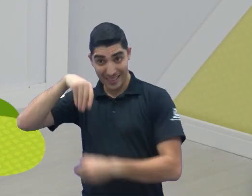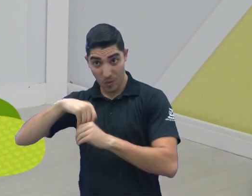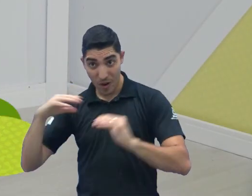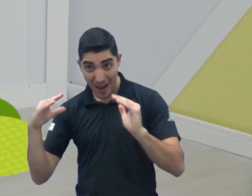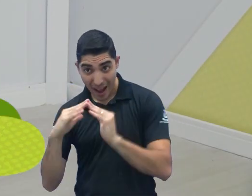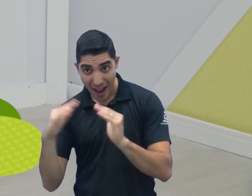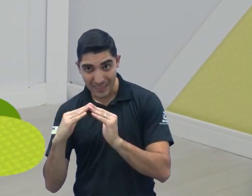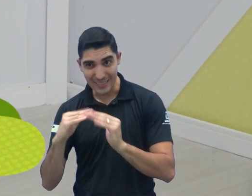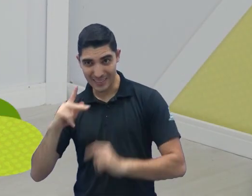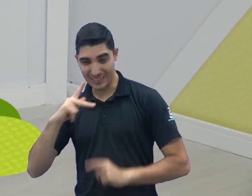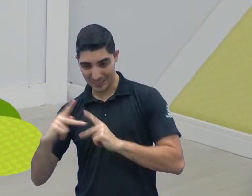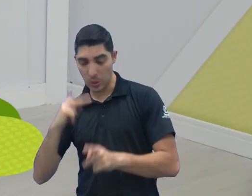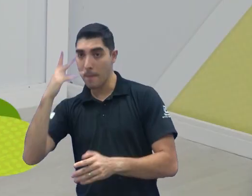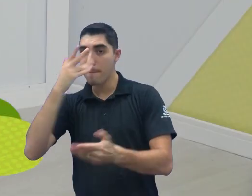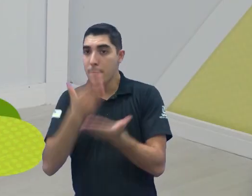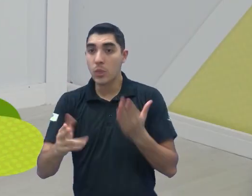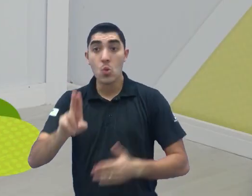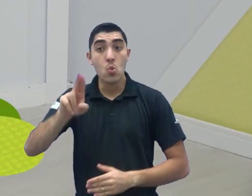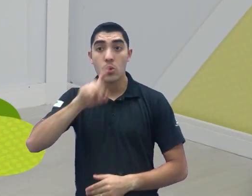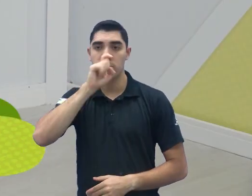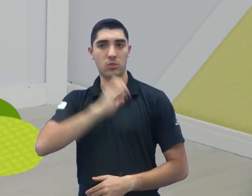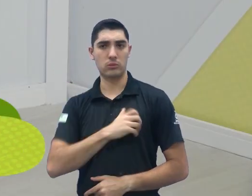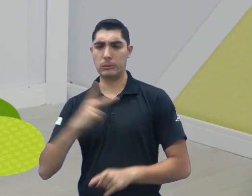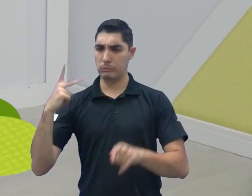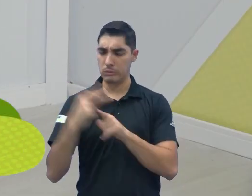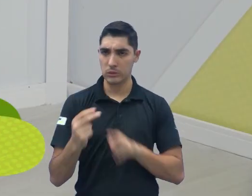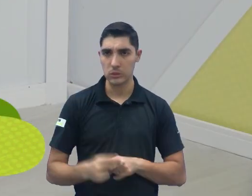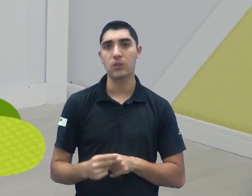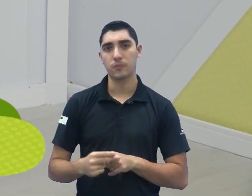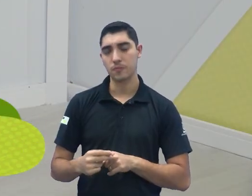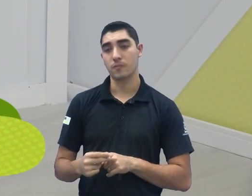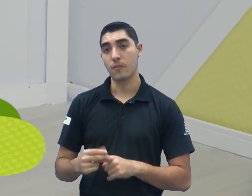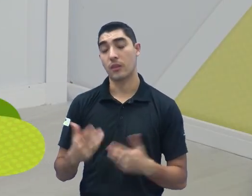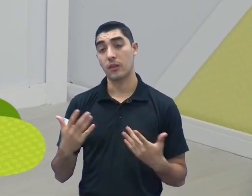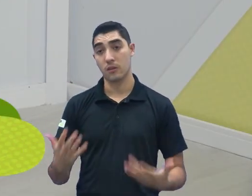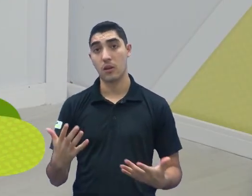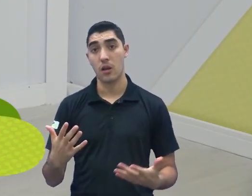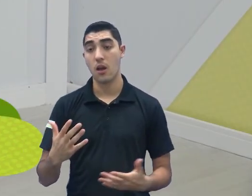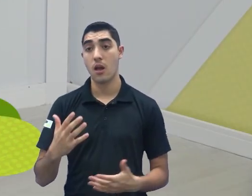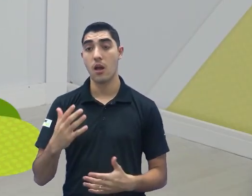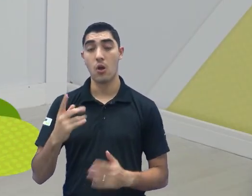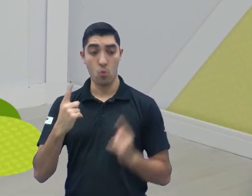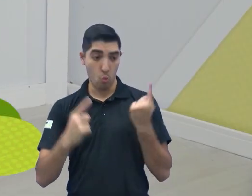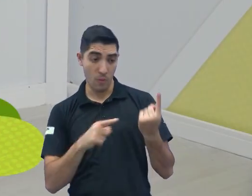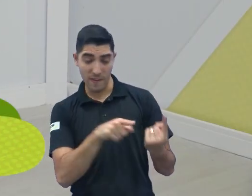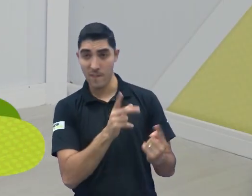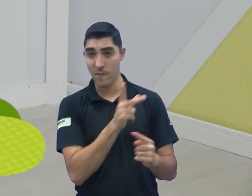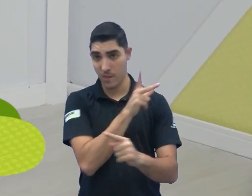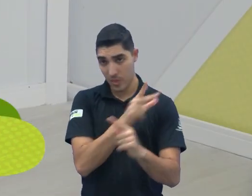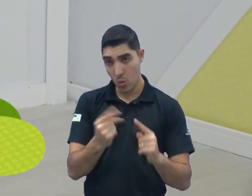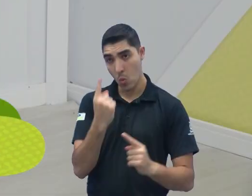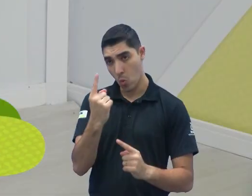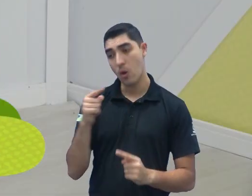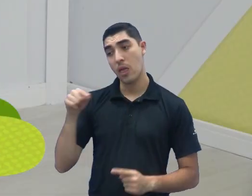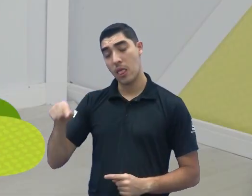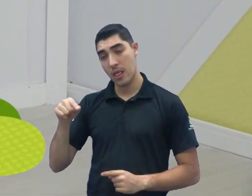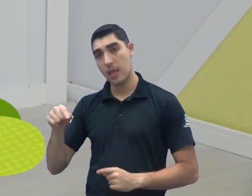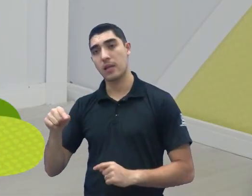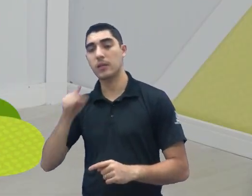o Grêmio Prudente. São 2 vitórias e 2 empates das equipes, né? E apenas uma vitória do Prudente e foi lá em Prudente. Ou seja, é um jogo para o